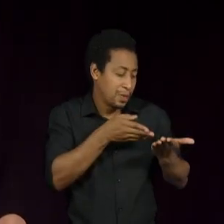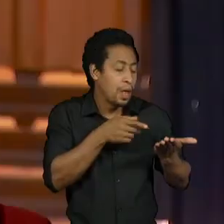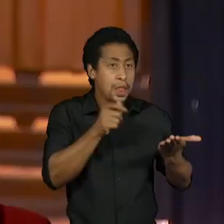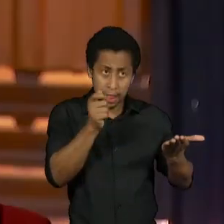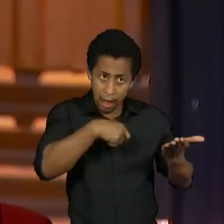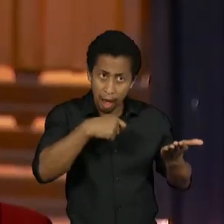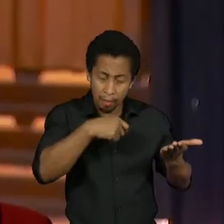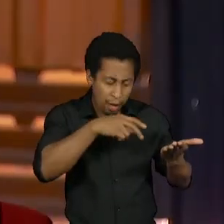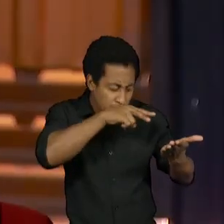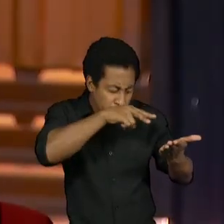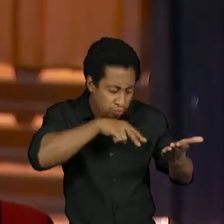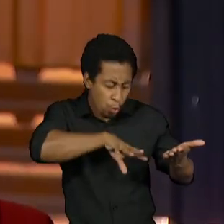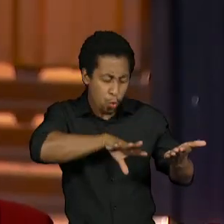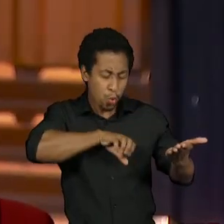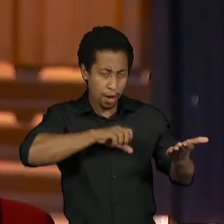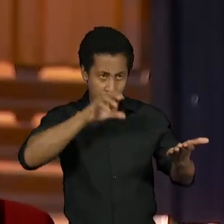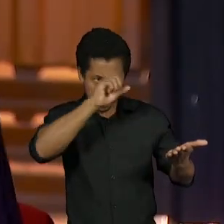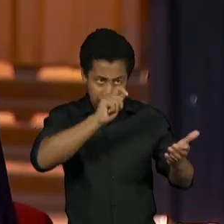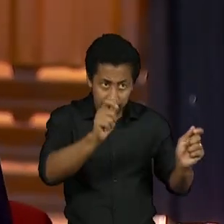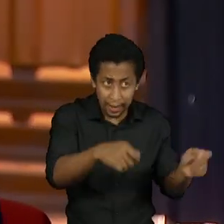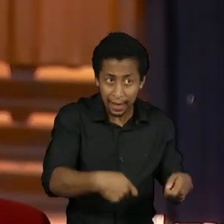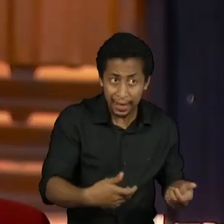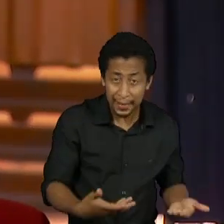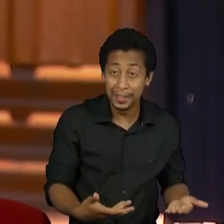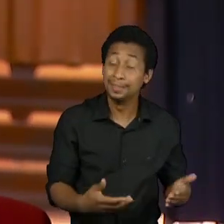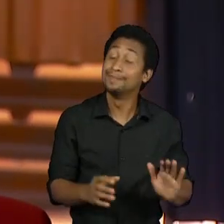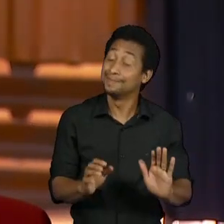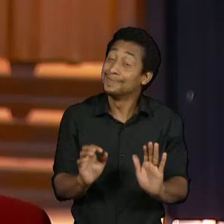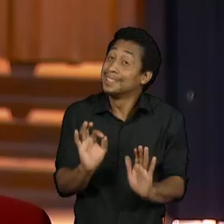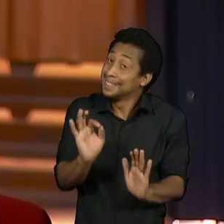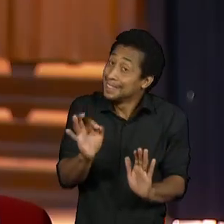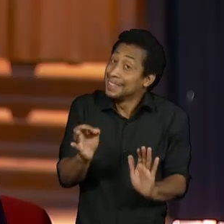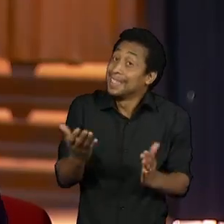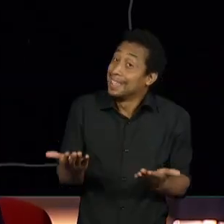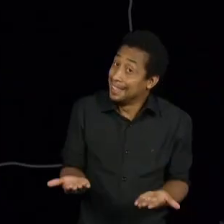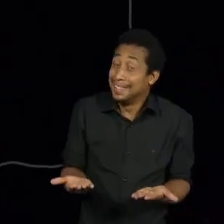com eles. Eu acho que precisa exatamente tomar umas doses.